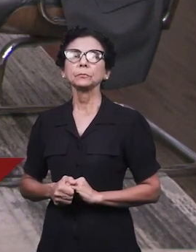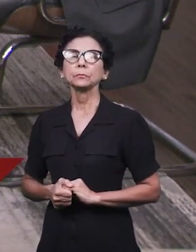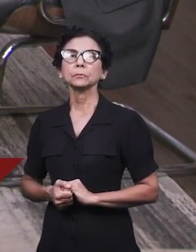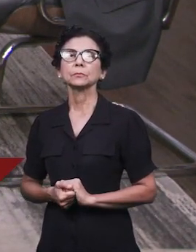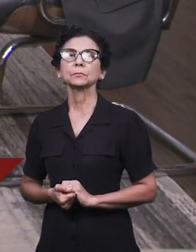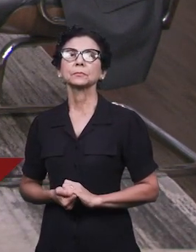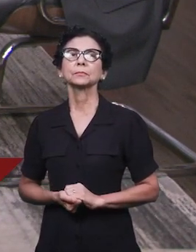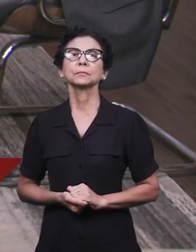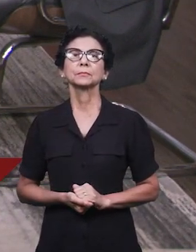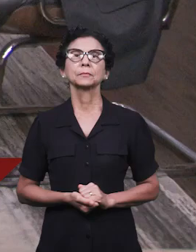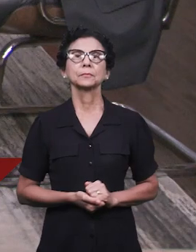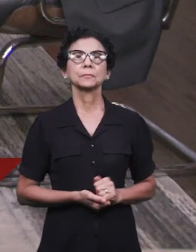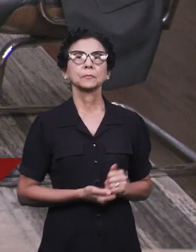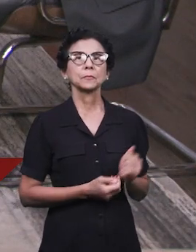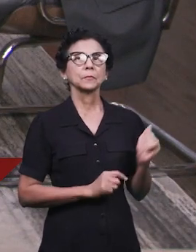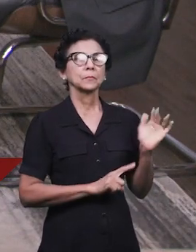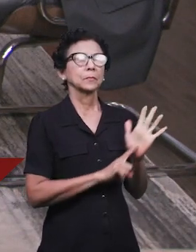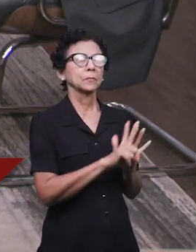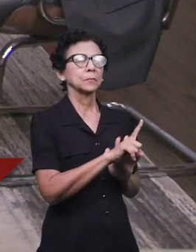fala